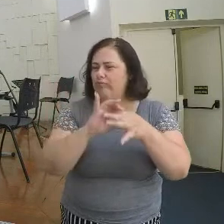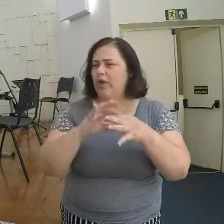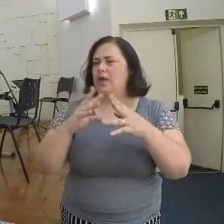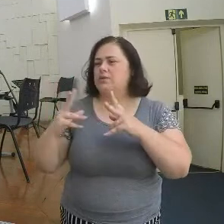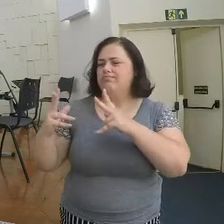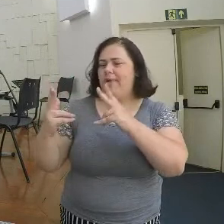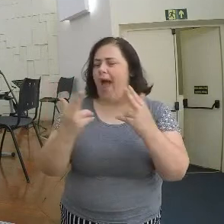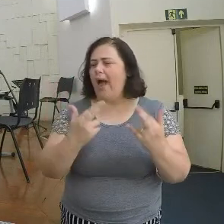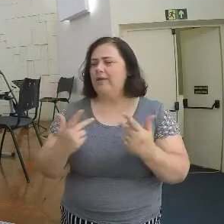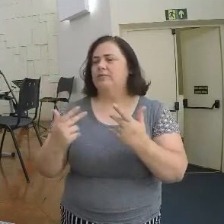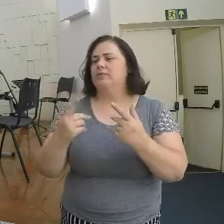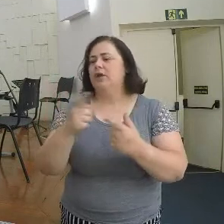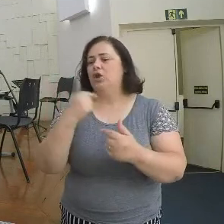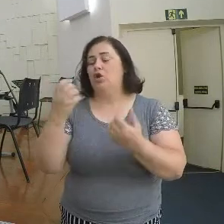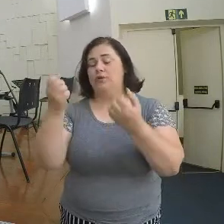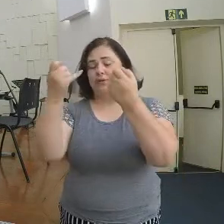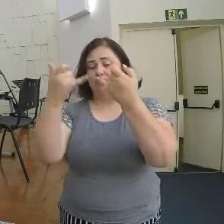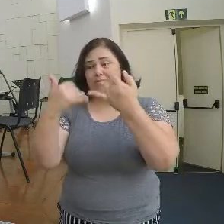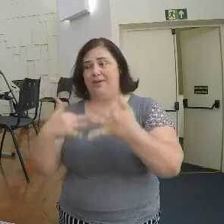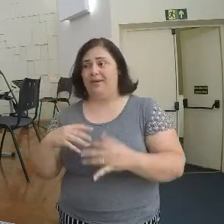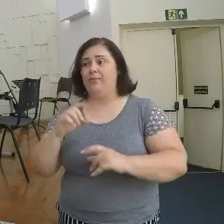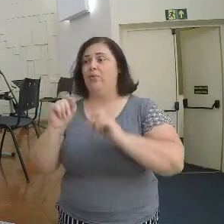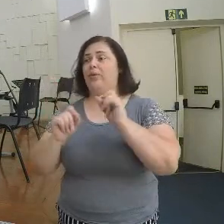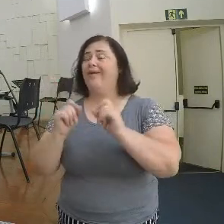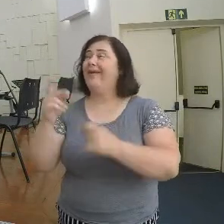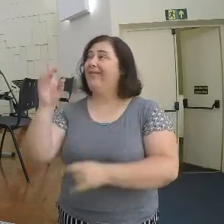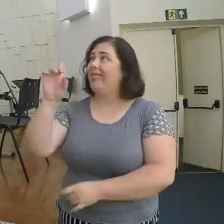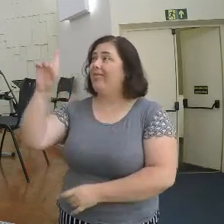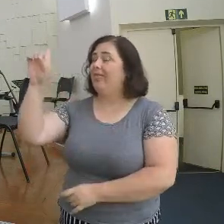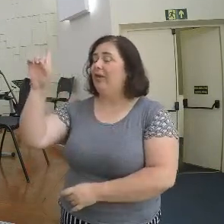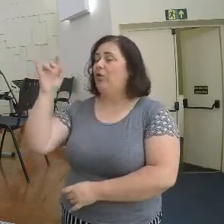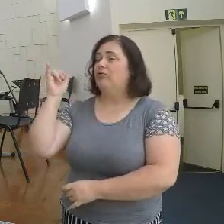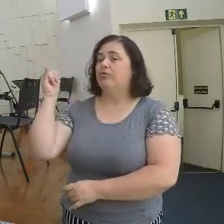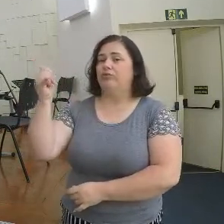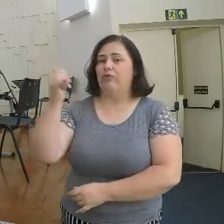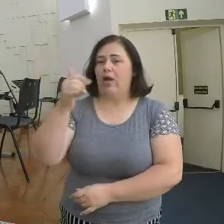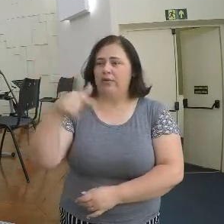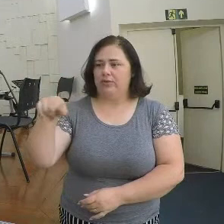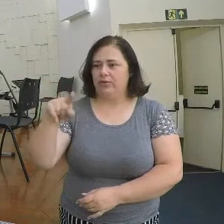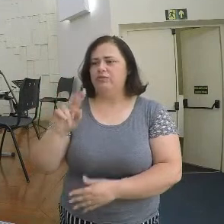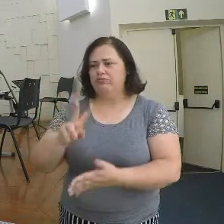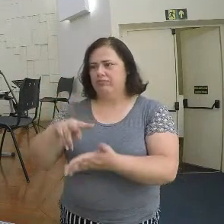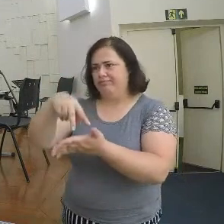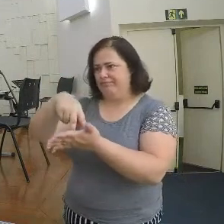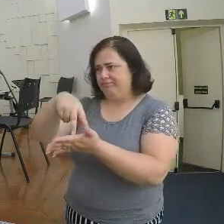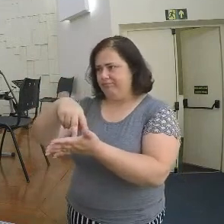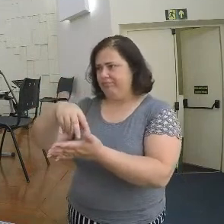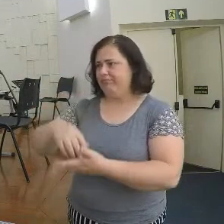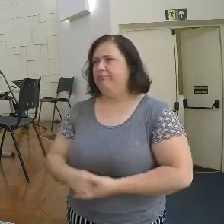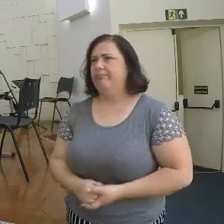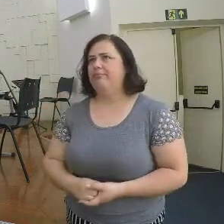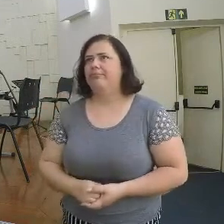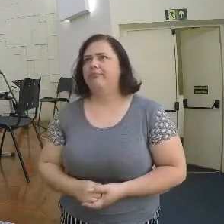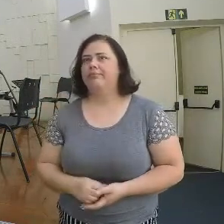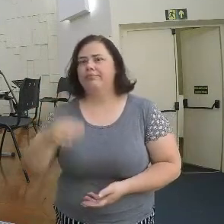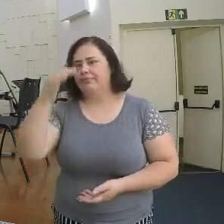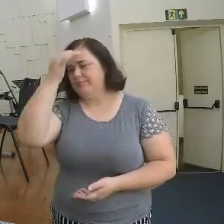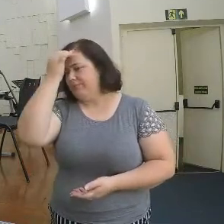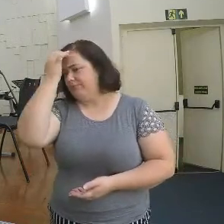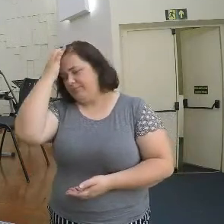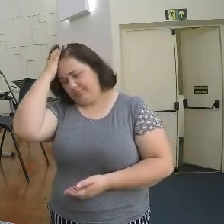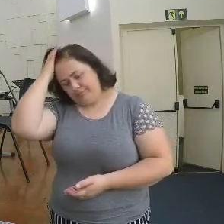para nós o que está revelado em Deuteronômio 26. Vamos ficar em pé para a leitura do texto bíblico?